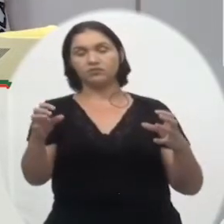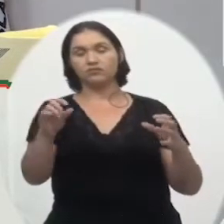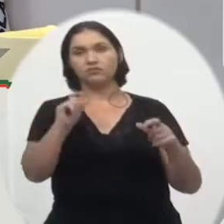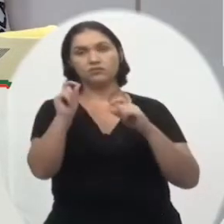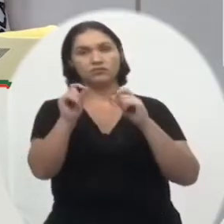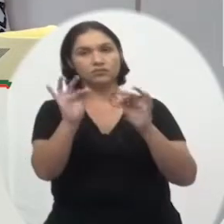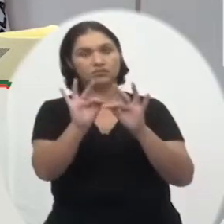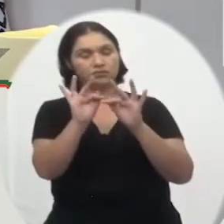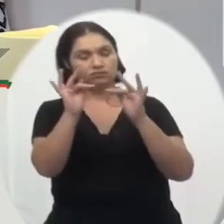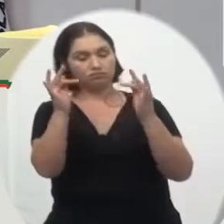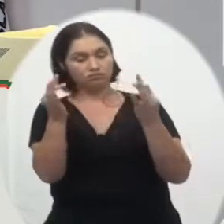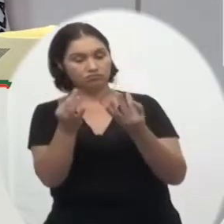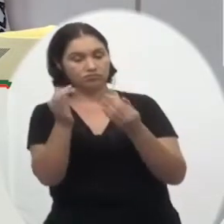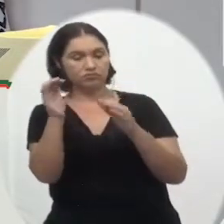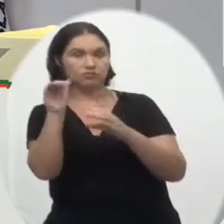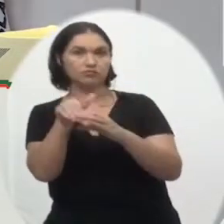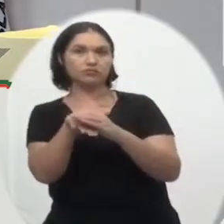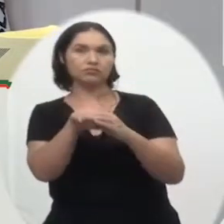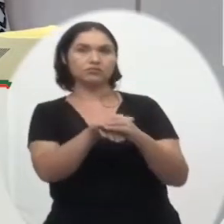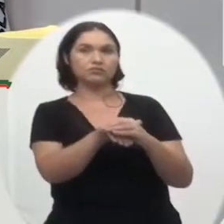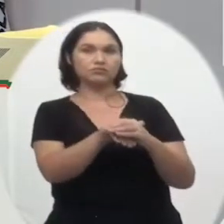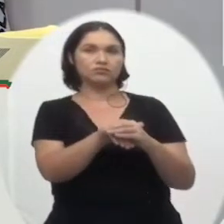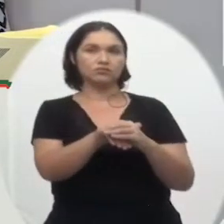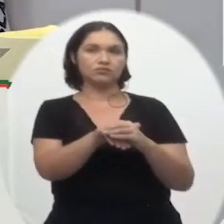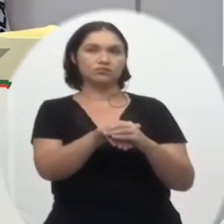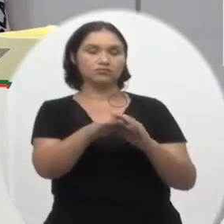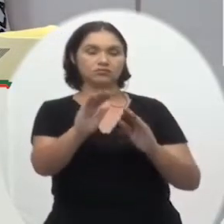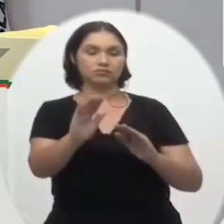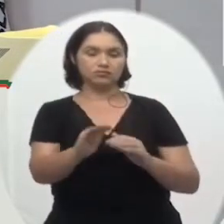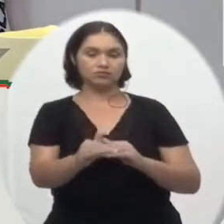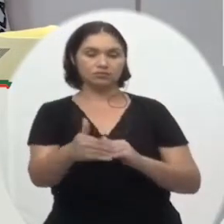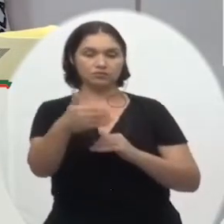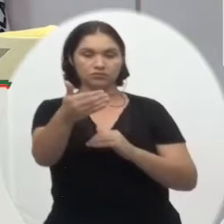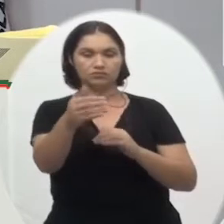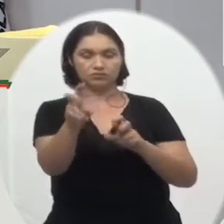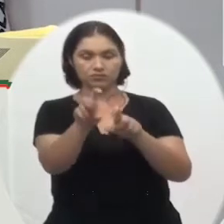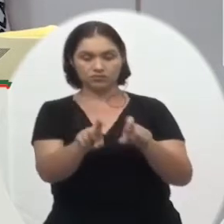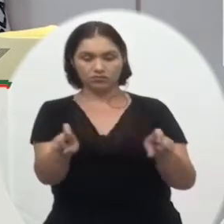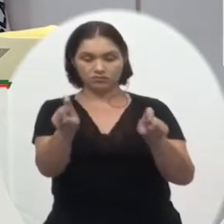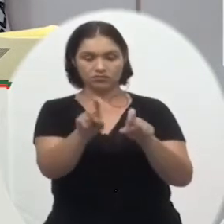voto no computador. É muito maior.